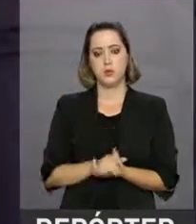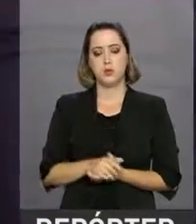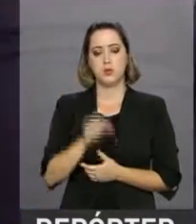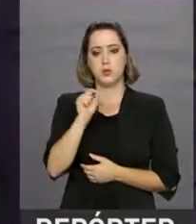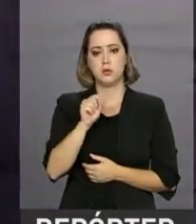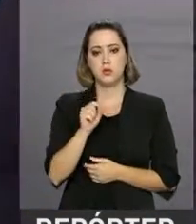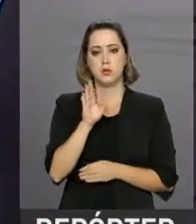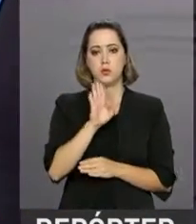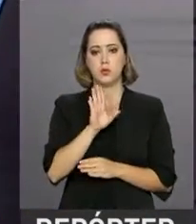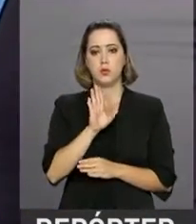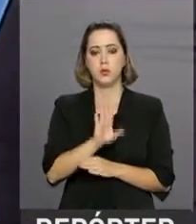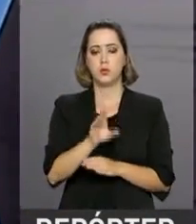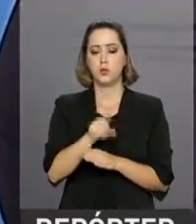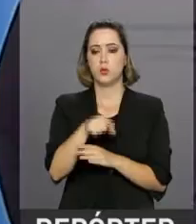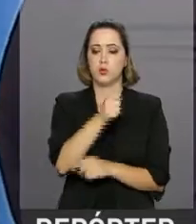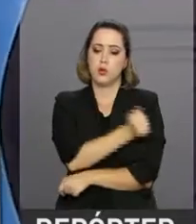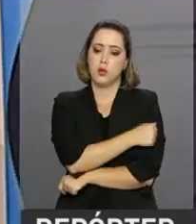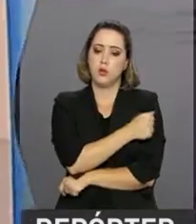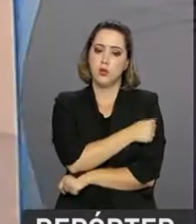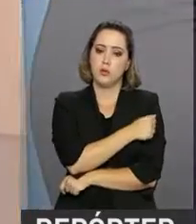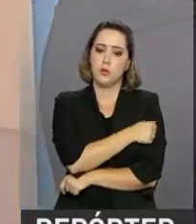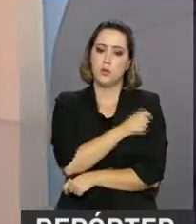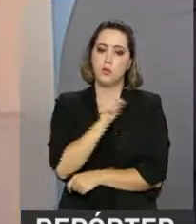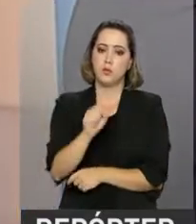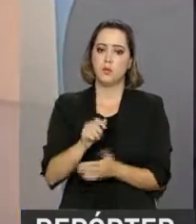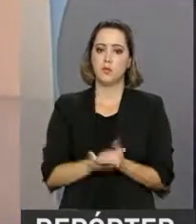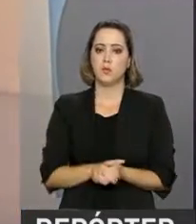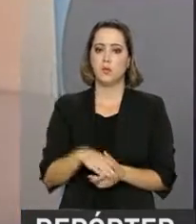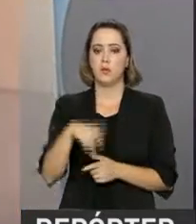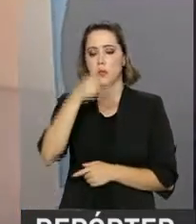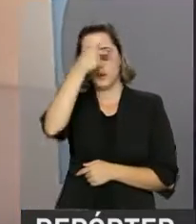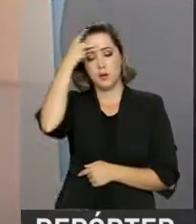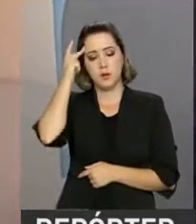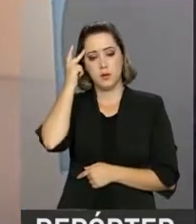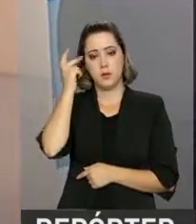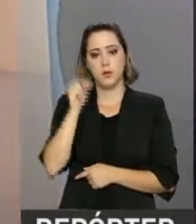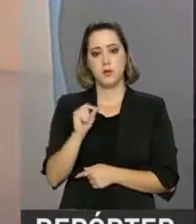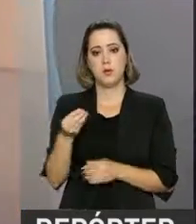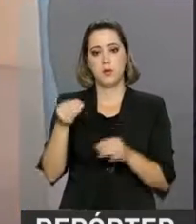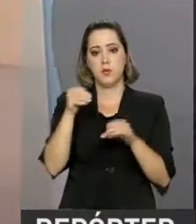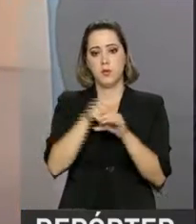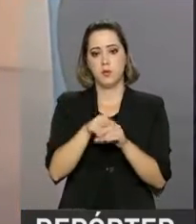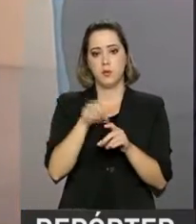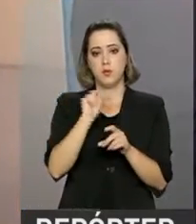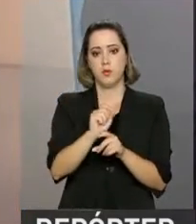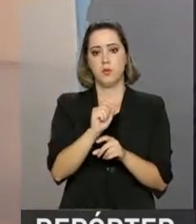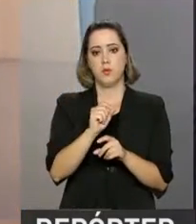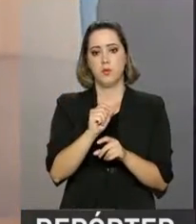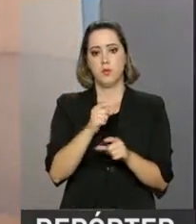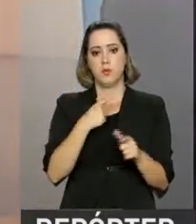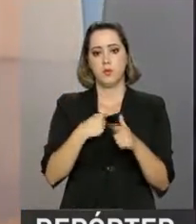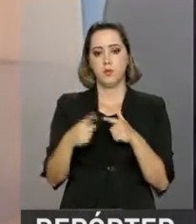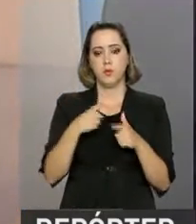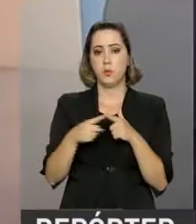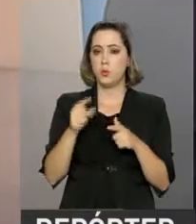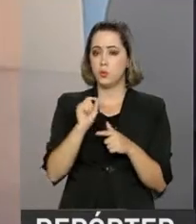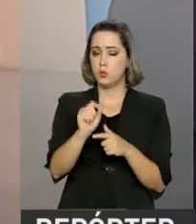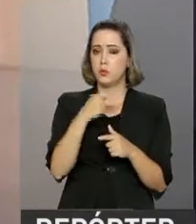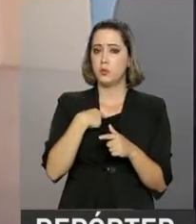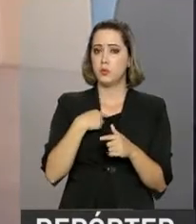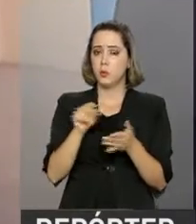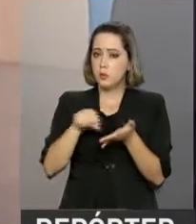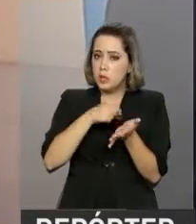para atenderem as pessoas da sociedade dentro dessa questão do